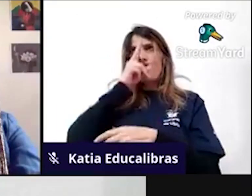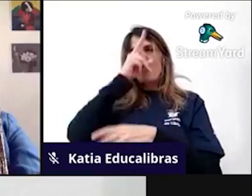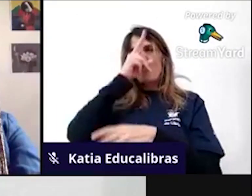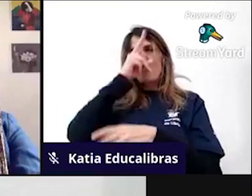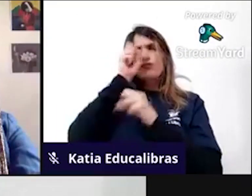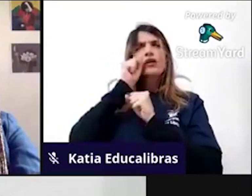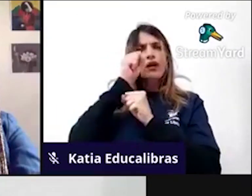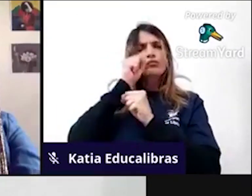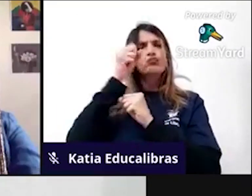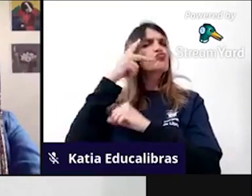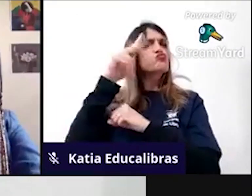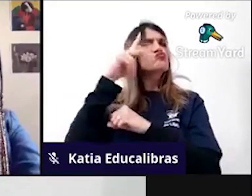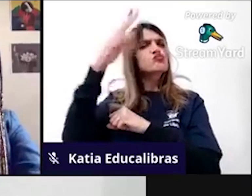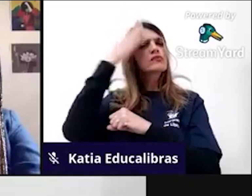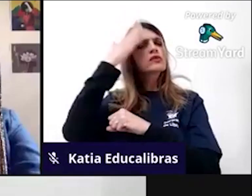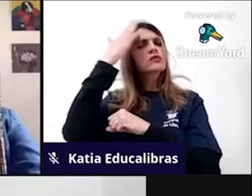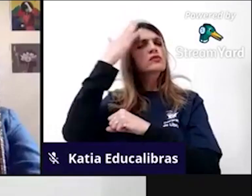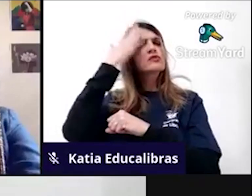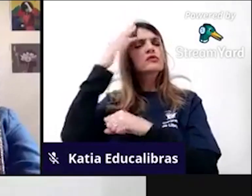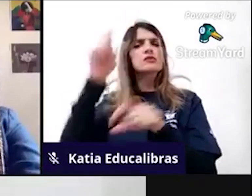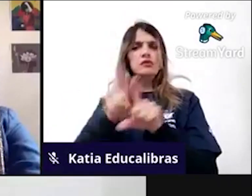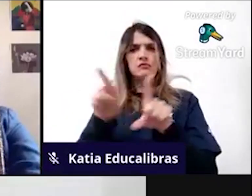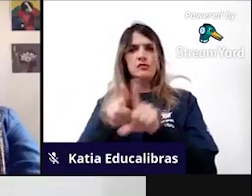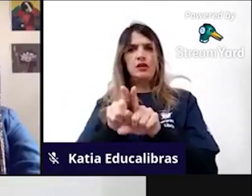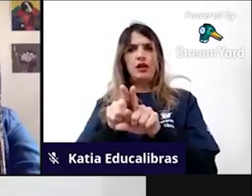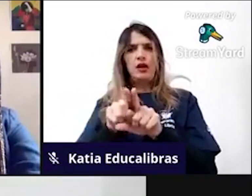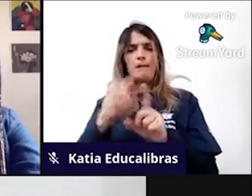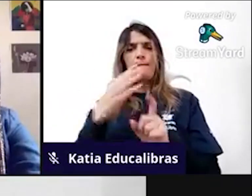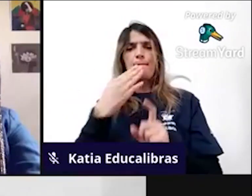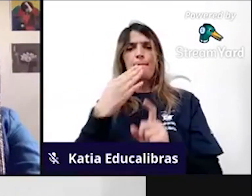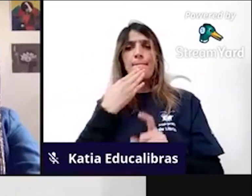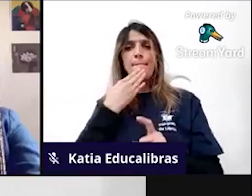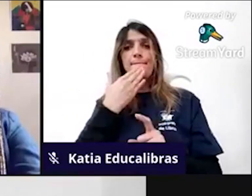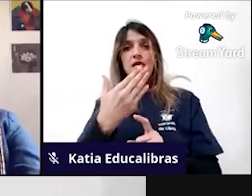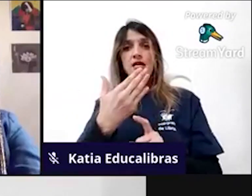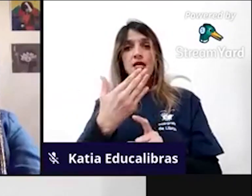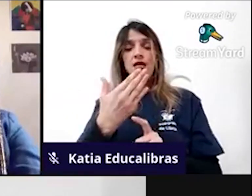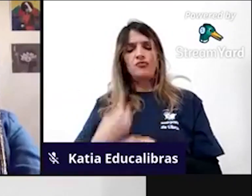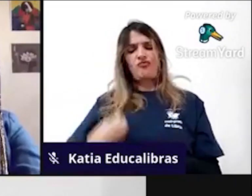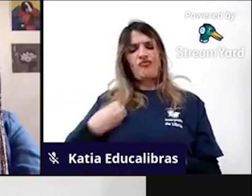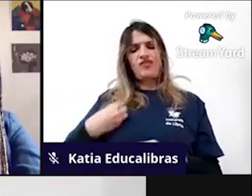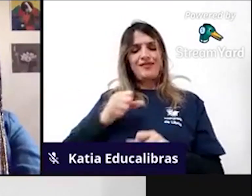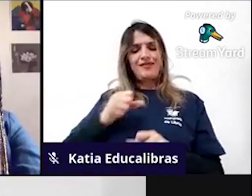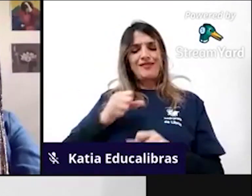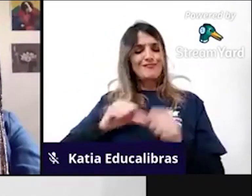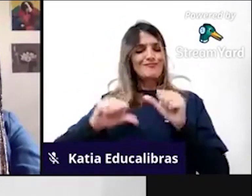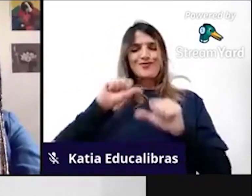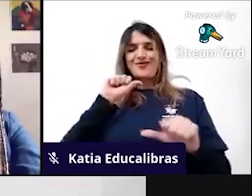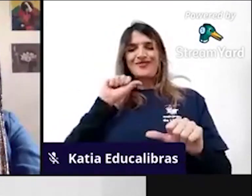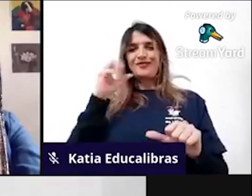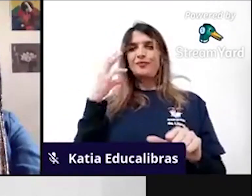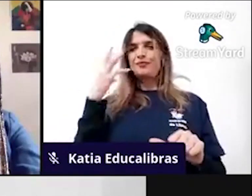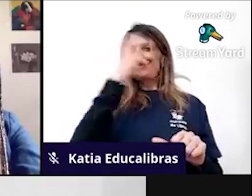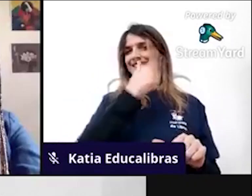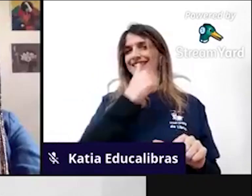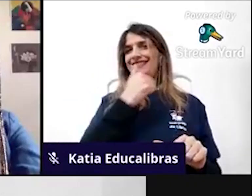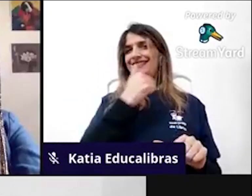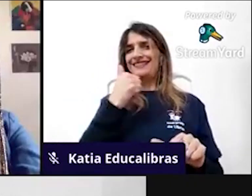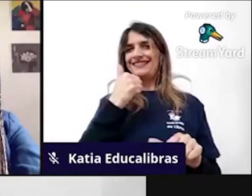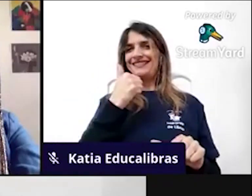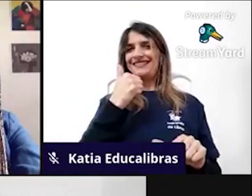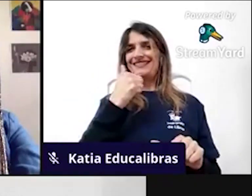sabedoria. Peço-te que me transformes em beleza e que meus olhos não cessem